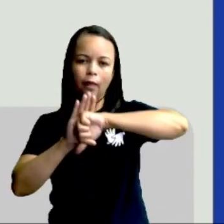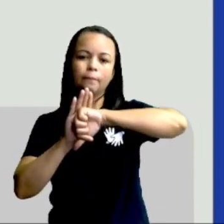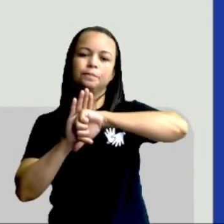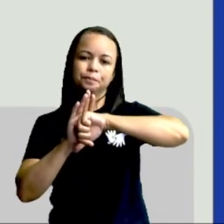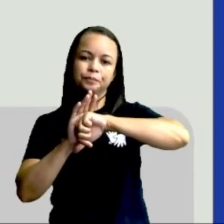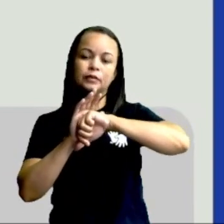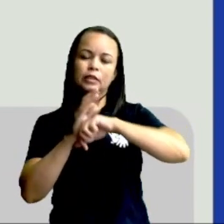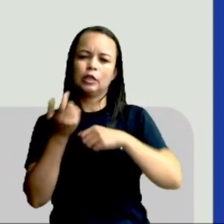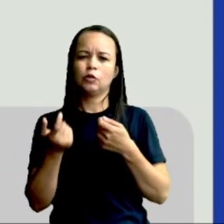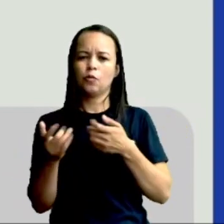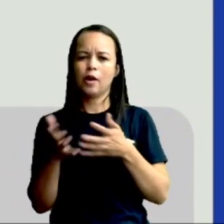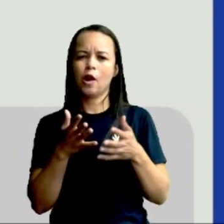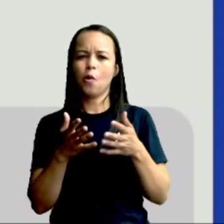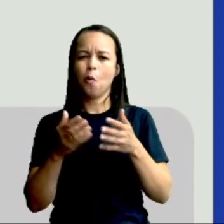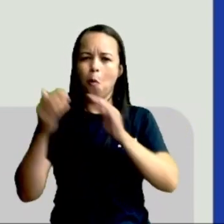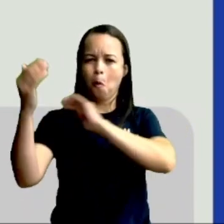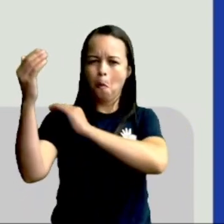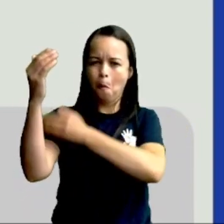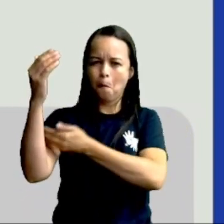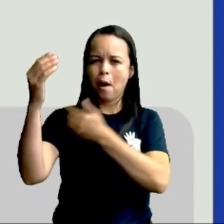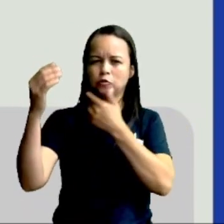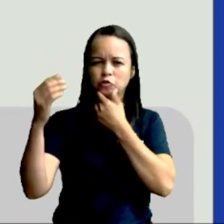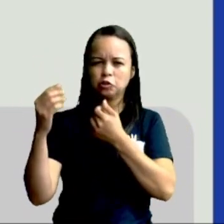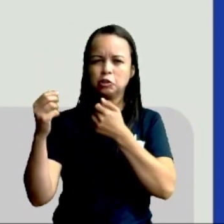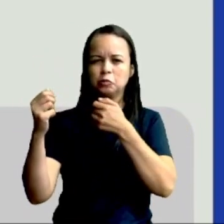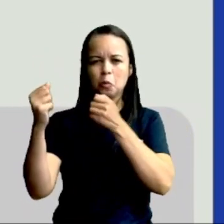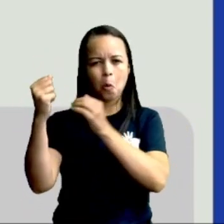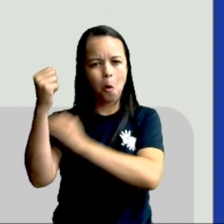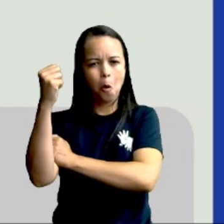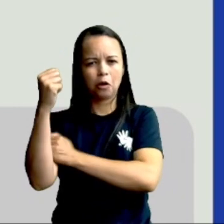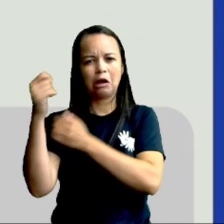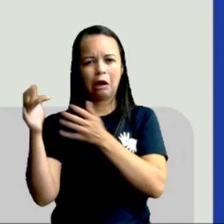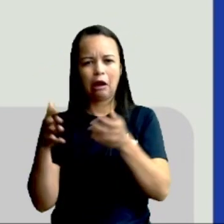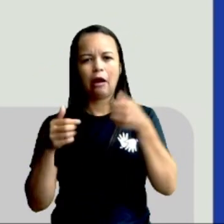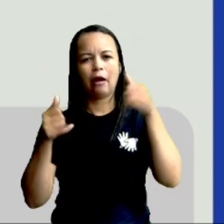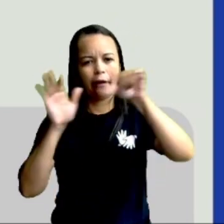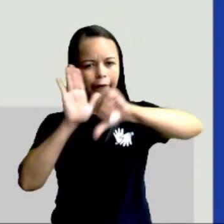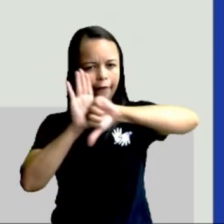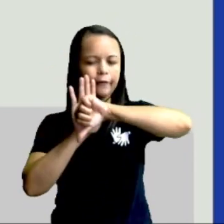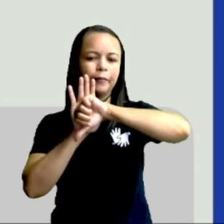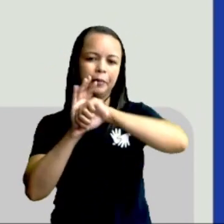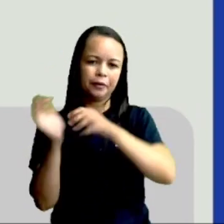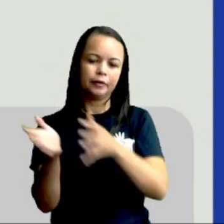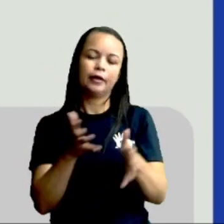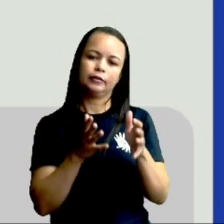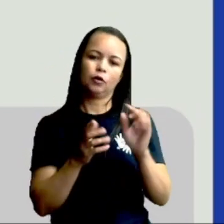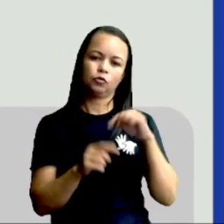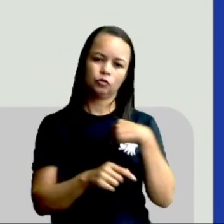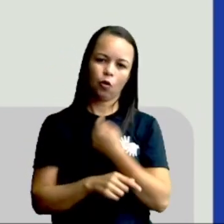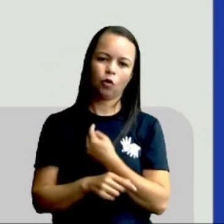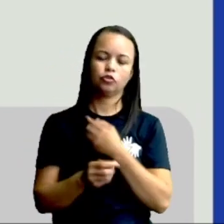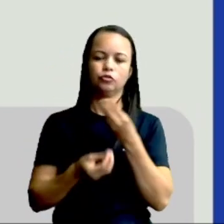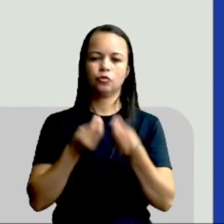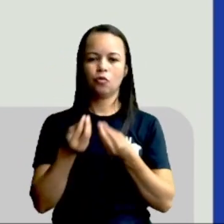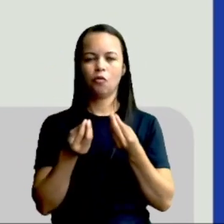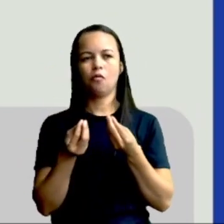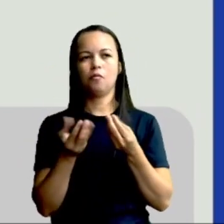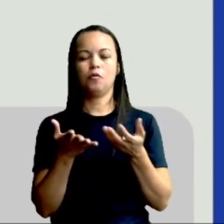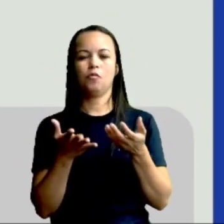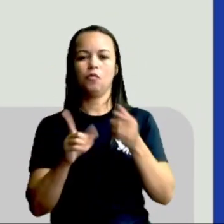Não é um machismo, é crime, tá? Então a gente, enquanto cidadão, cidadã,